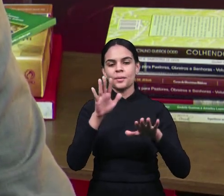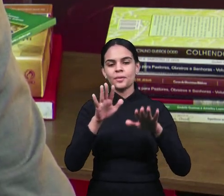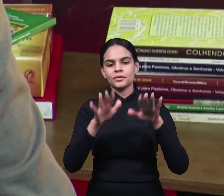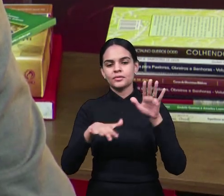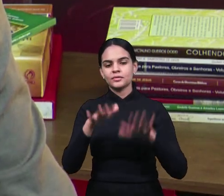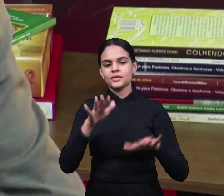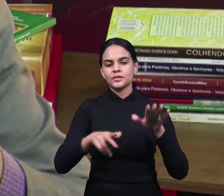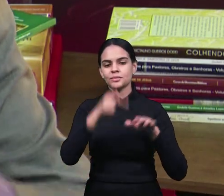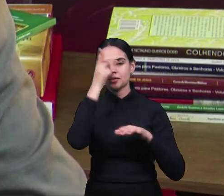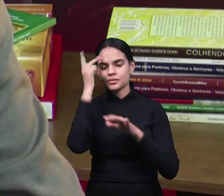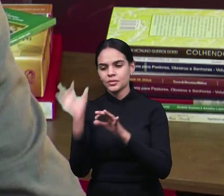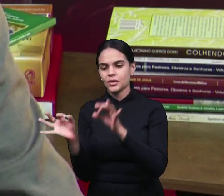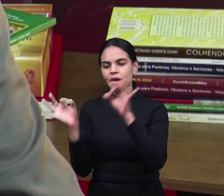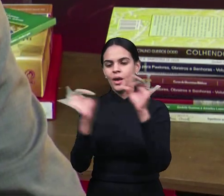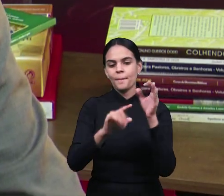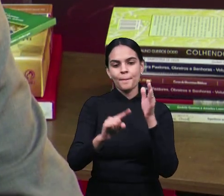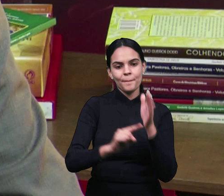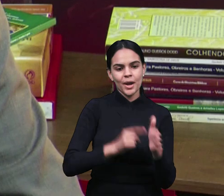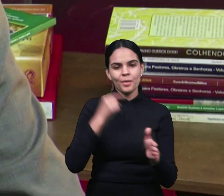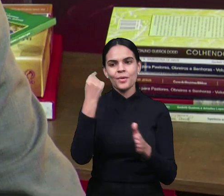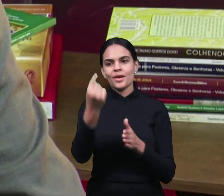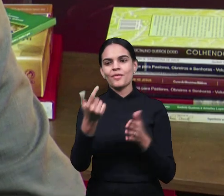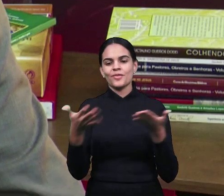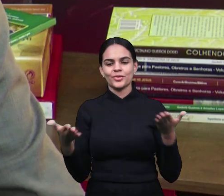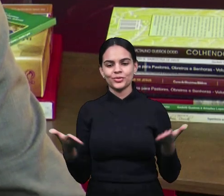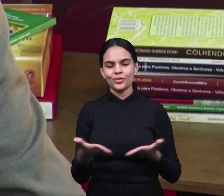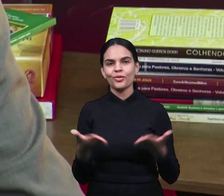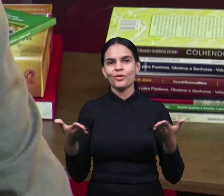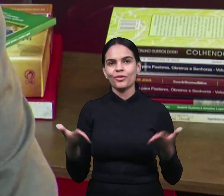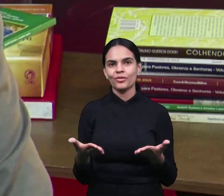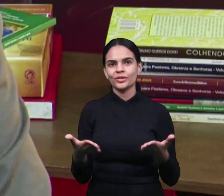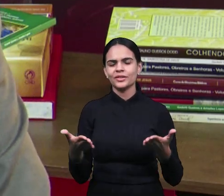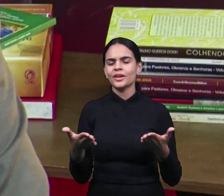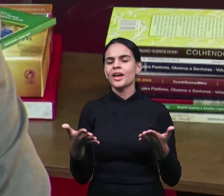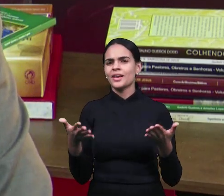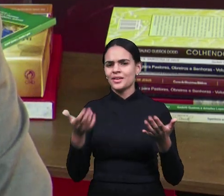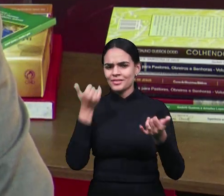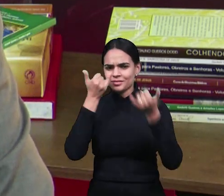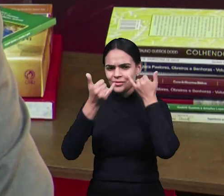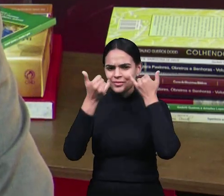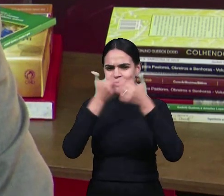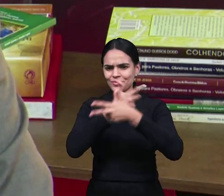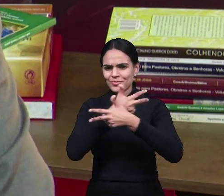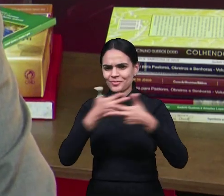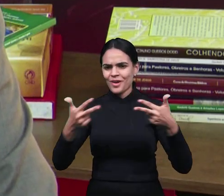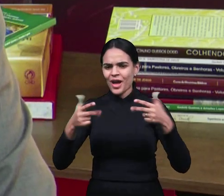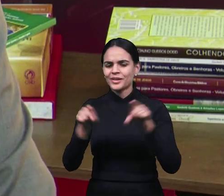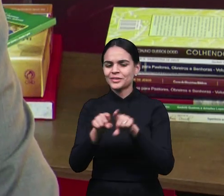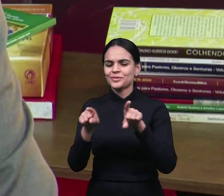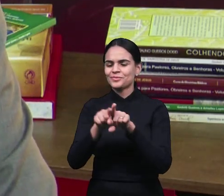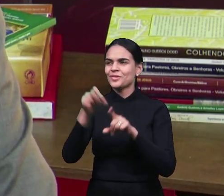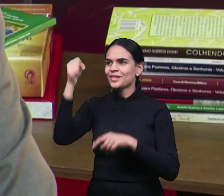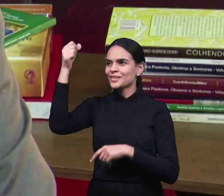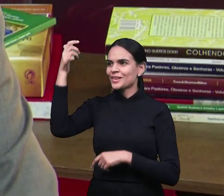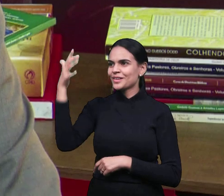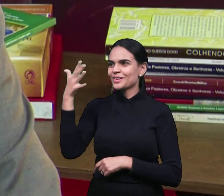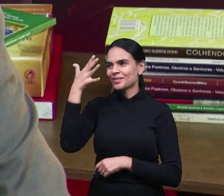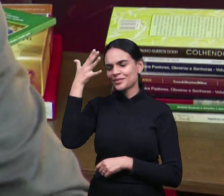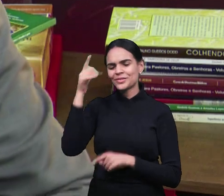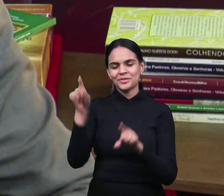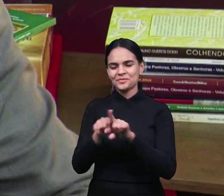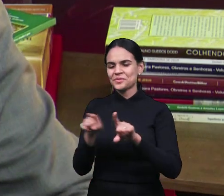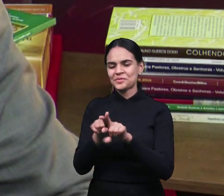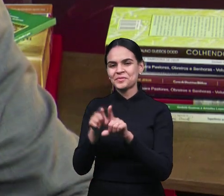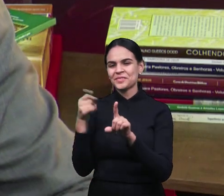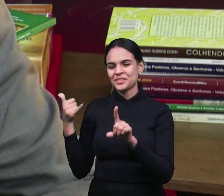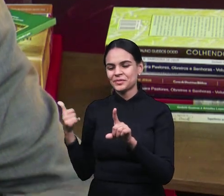assistindo esse programa pela primeira vez hoje, né? E muitas informações, revelação, projeto profético. Nós